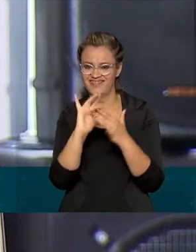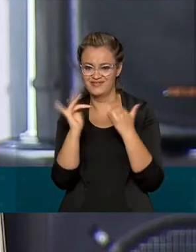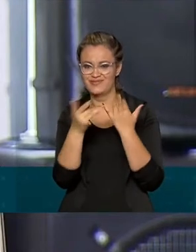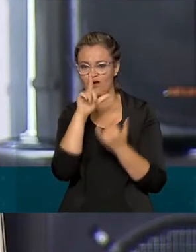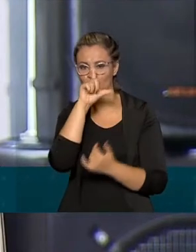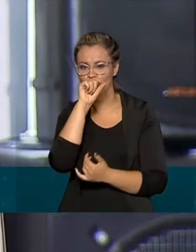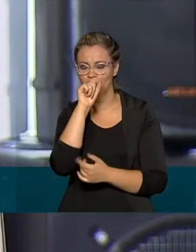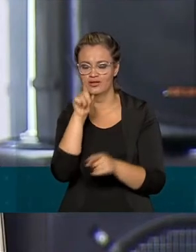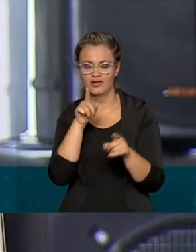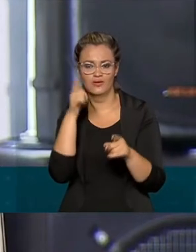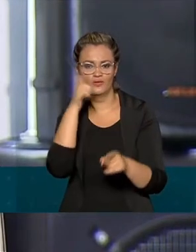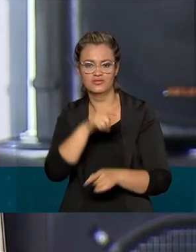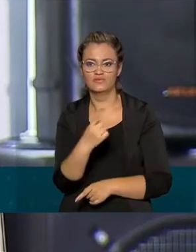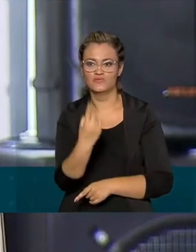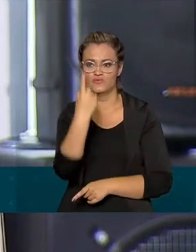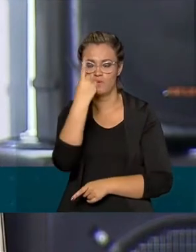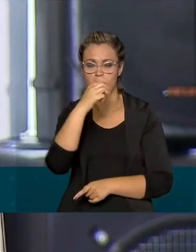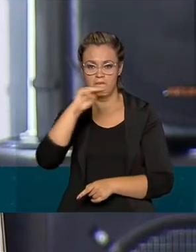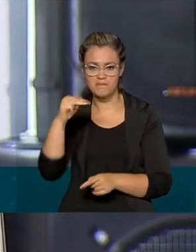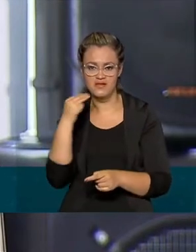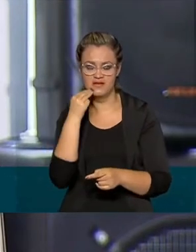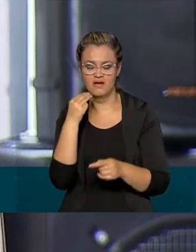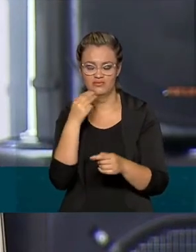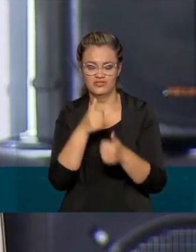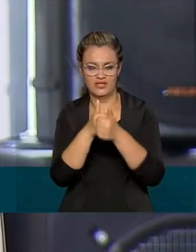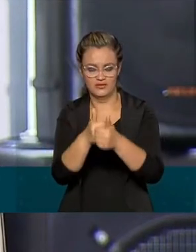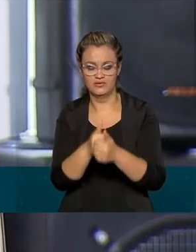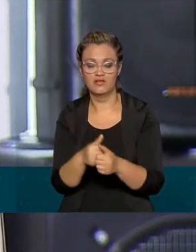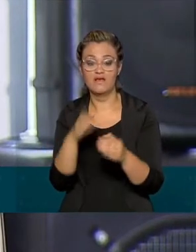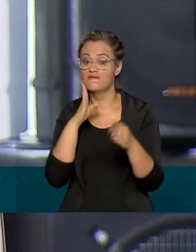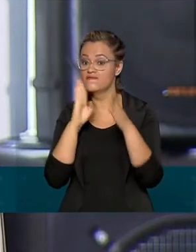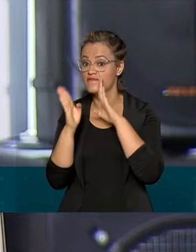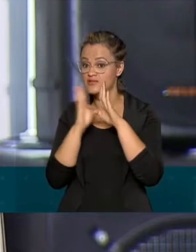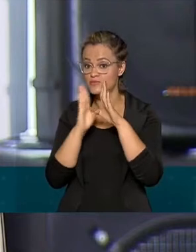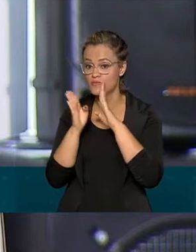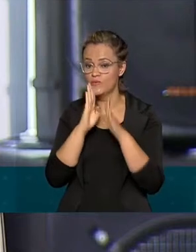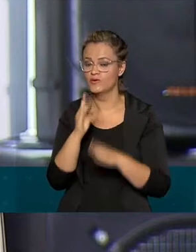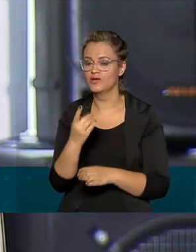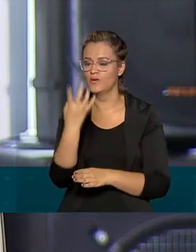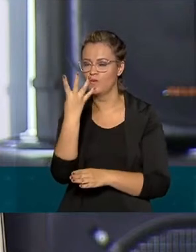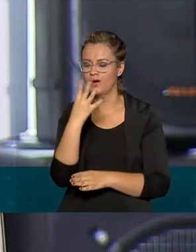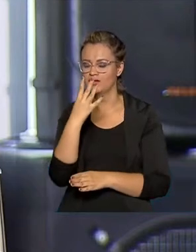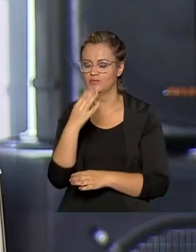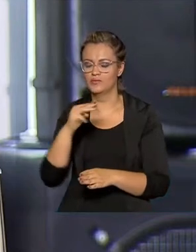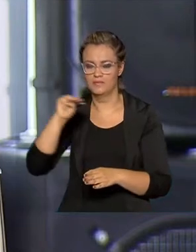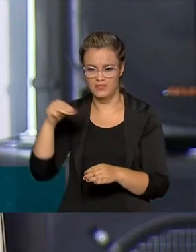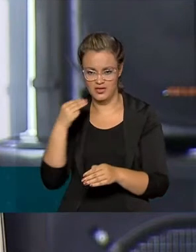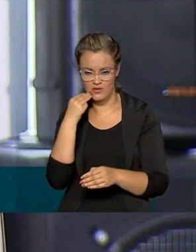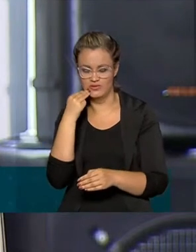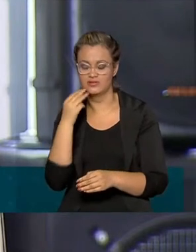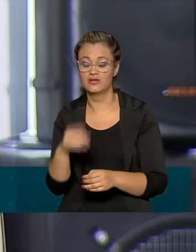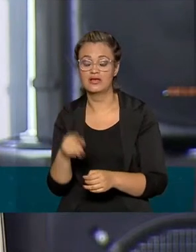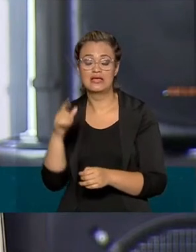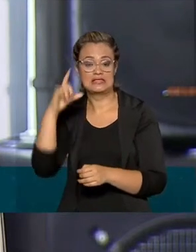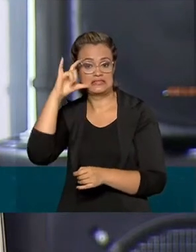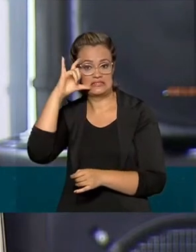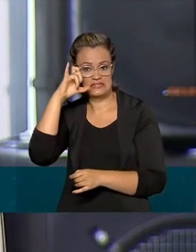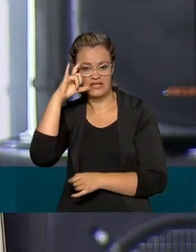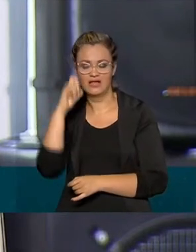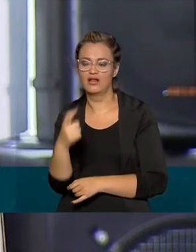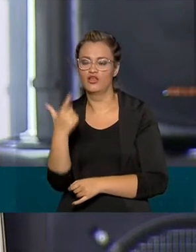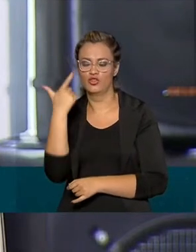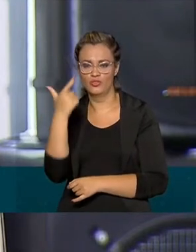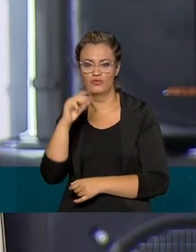ultrapassamos 1 milhão de seguidores. No Facebook, beiramos 4 milhões. No Instagram, nos aproximamos de